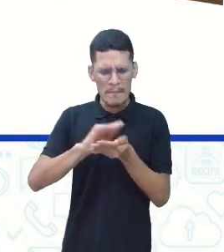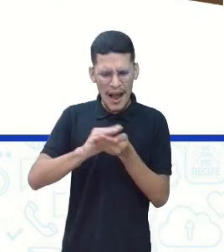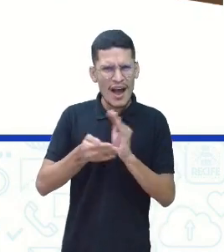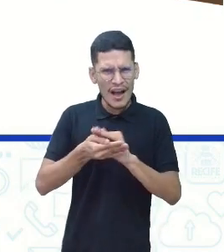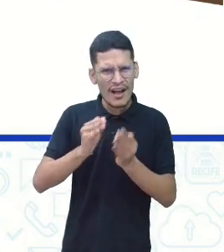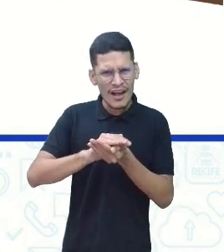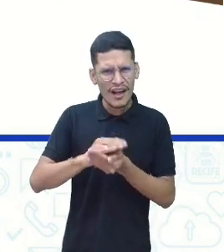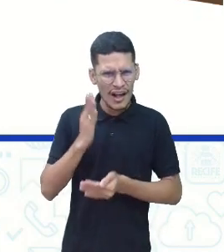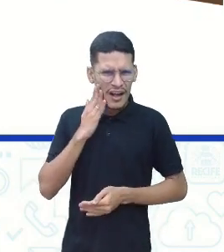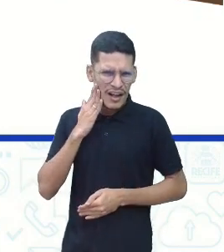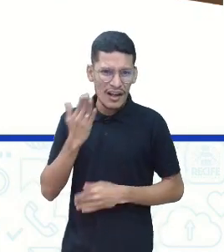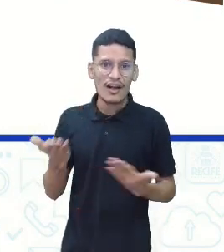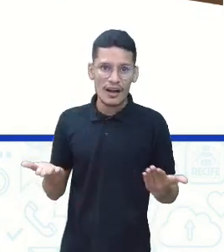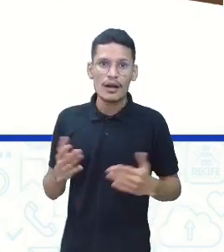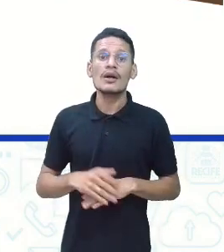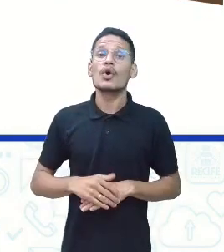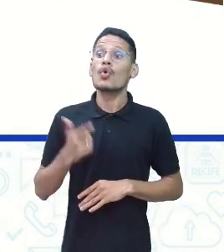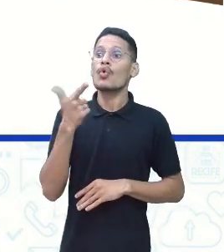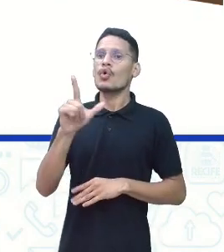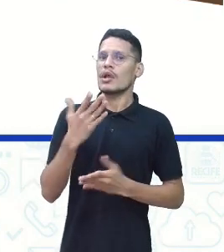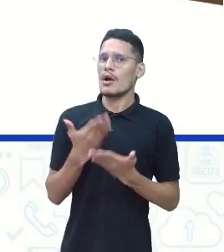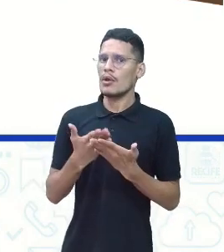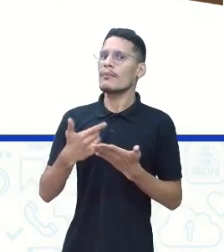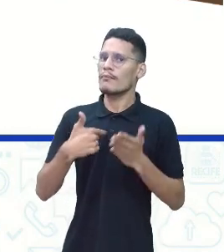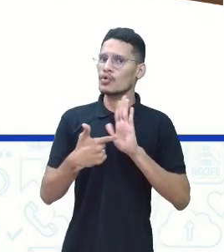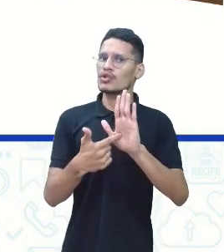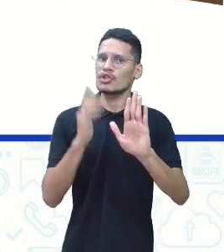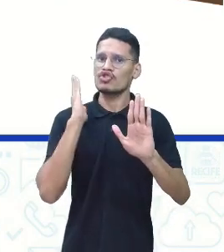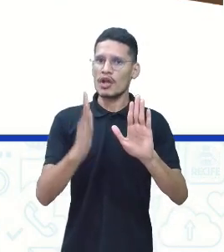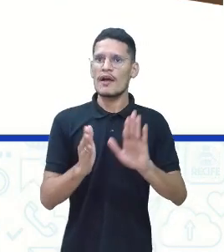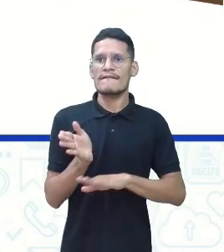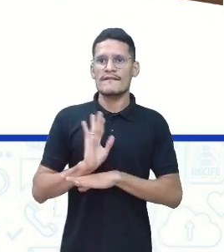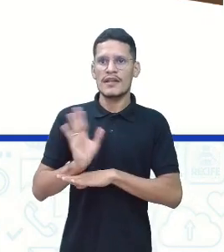pessoal. Então, em uma outra aula eu já mostrei para vocês esse